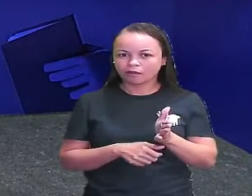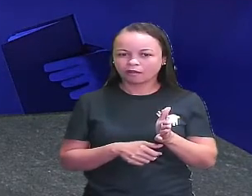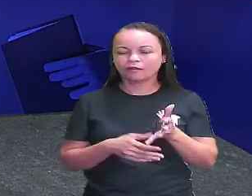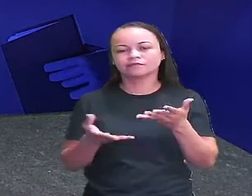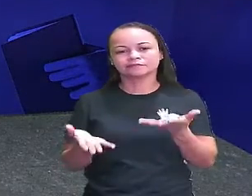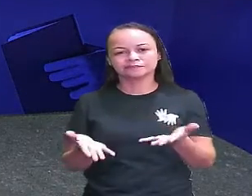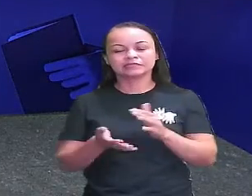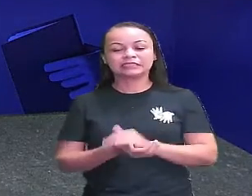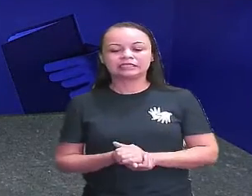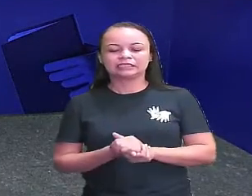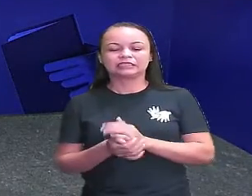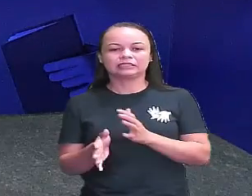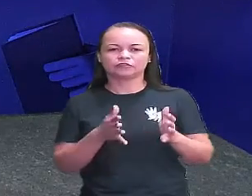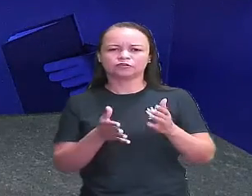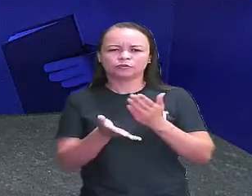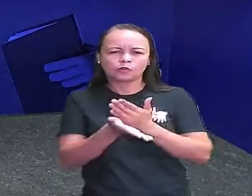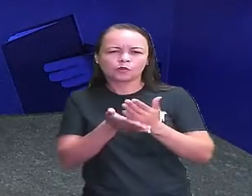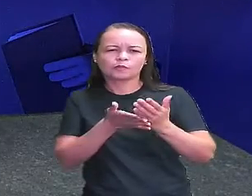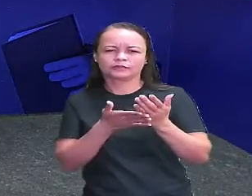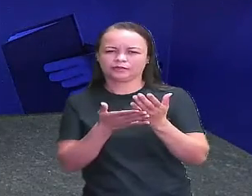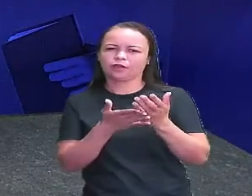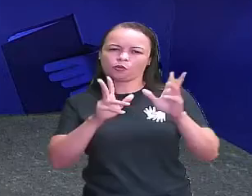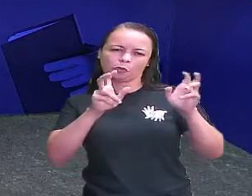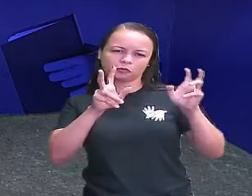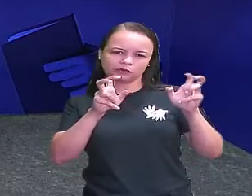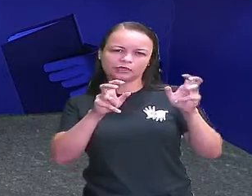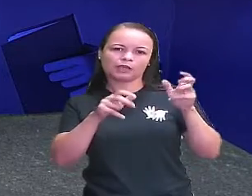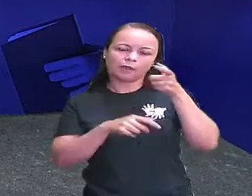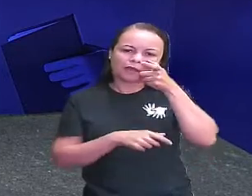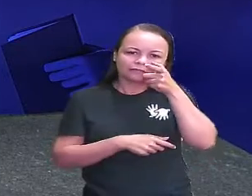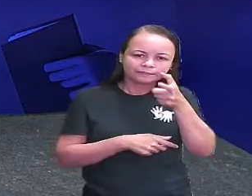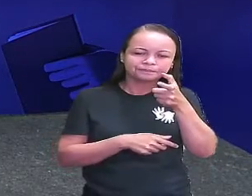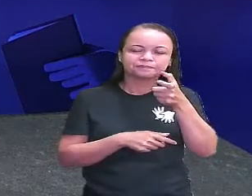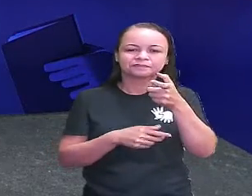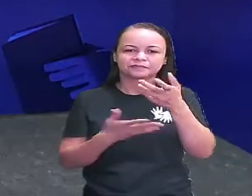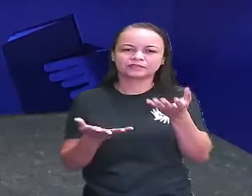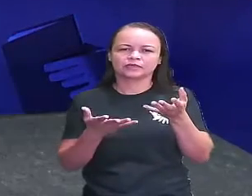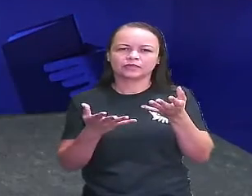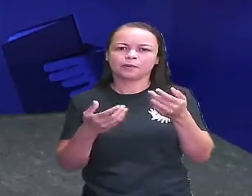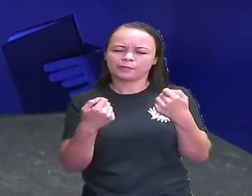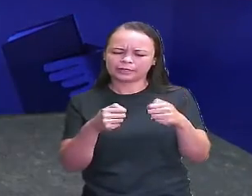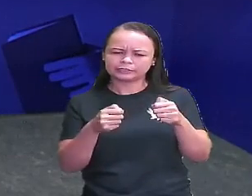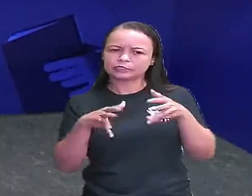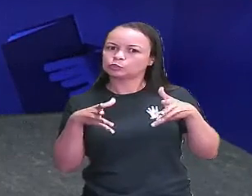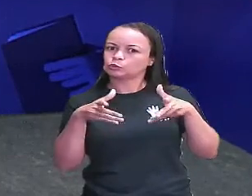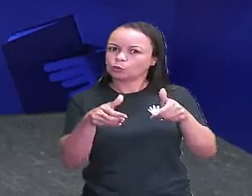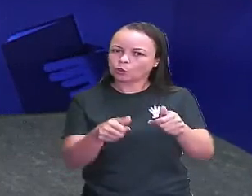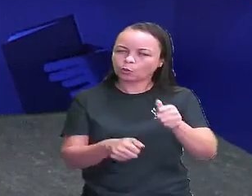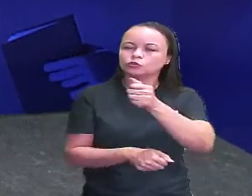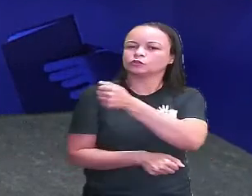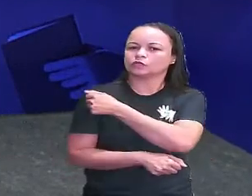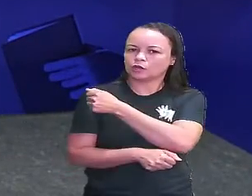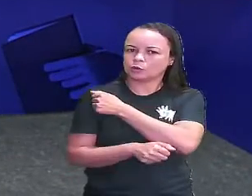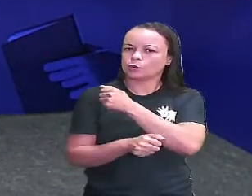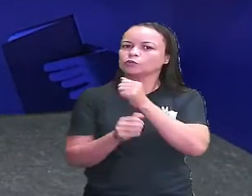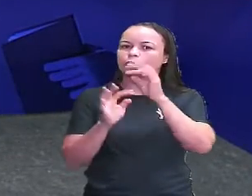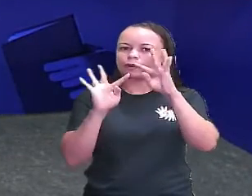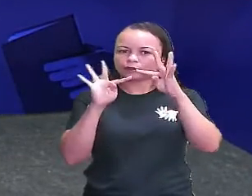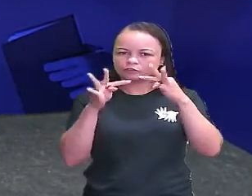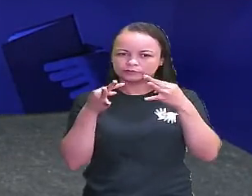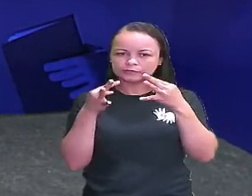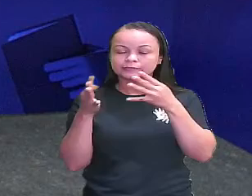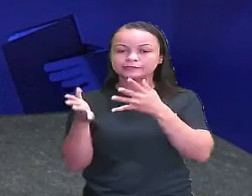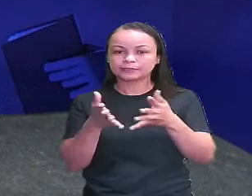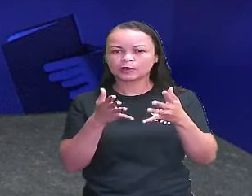Vamos hoje começar com um assunto bastante interessante. E eu preciso que todos os alunos prestem bastante atenção